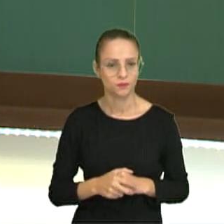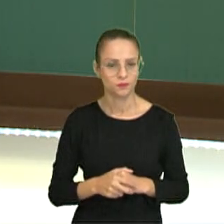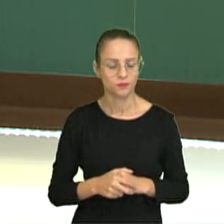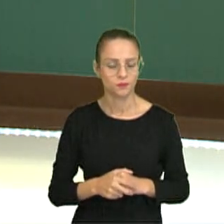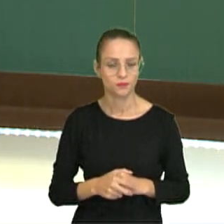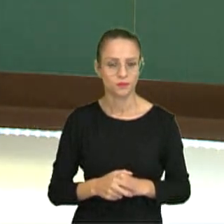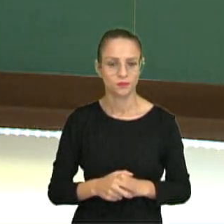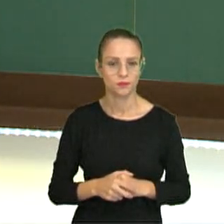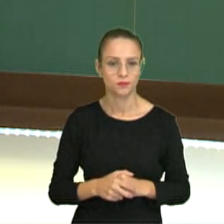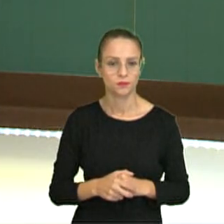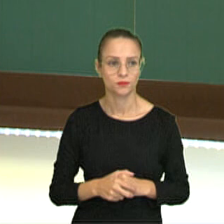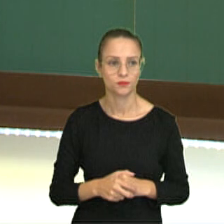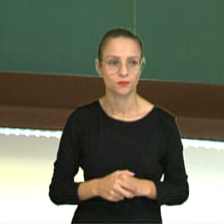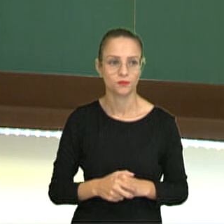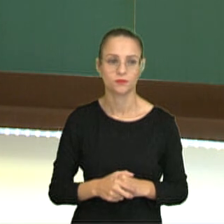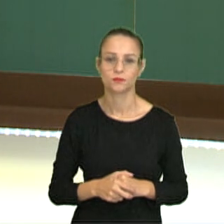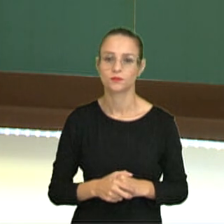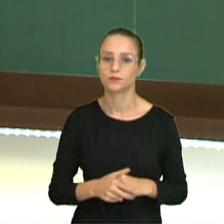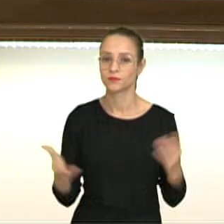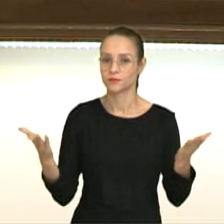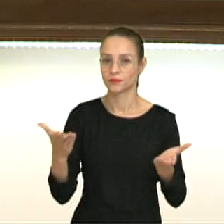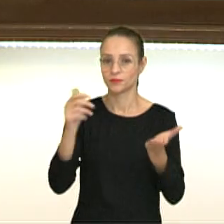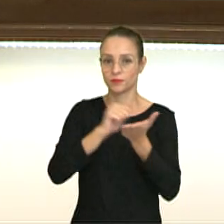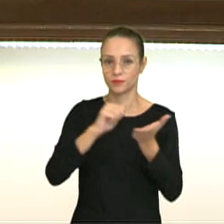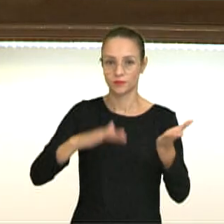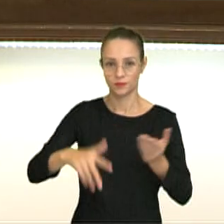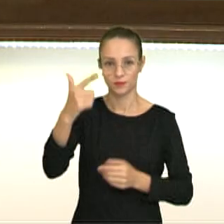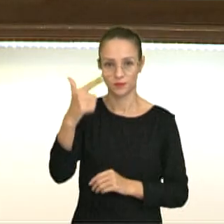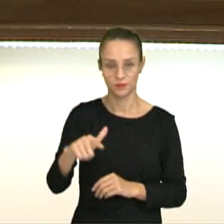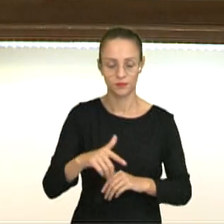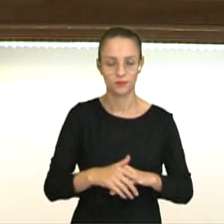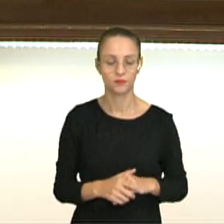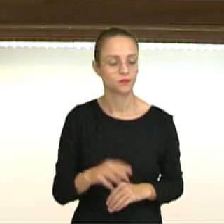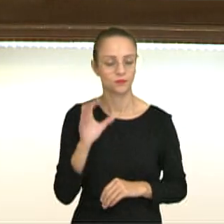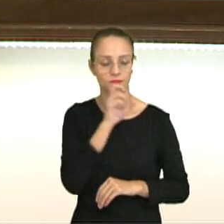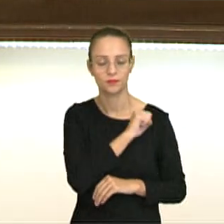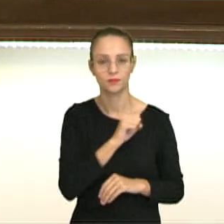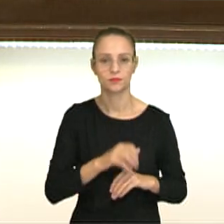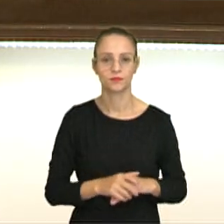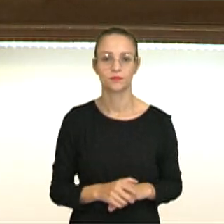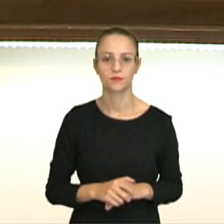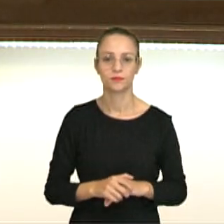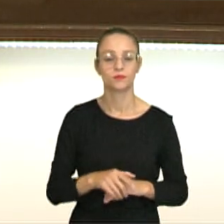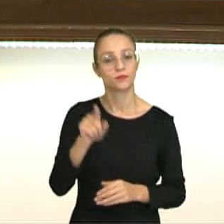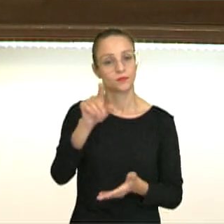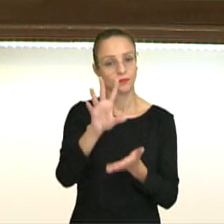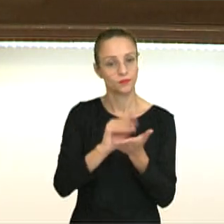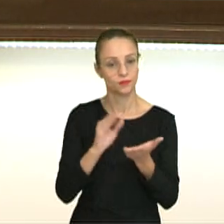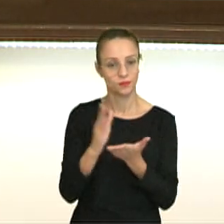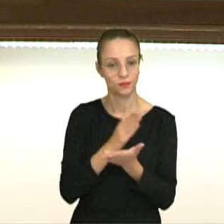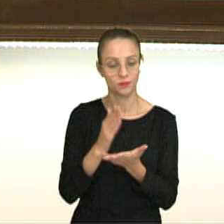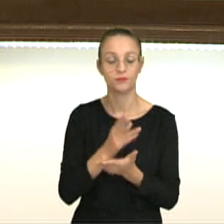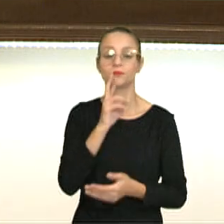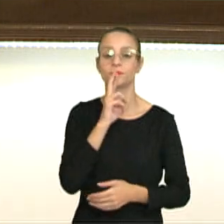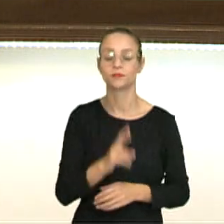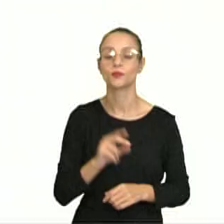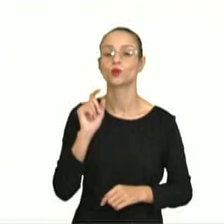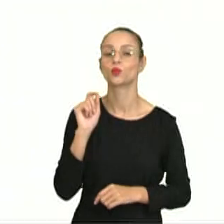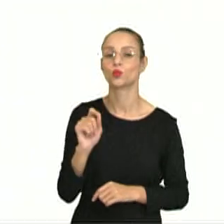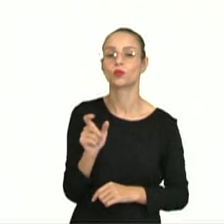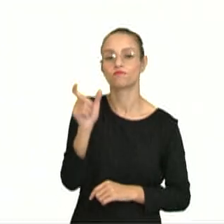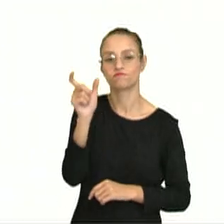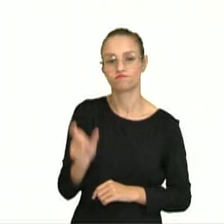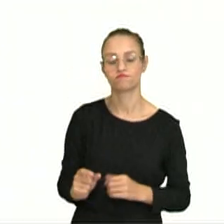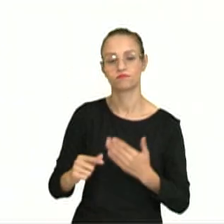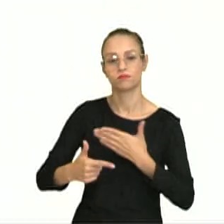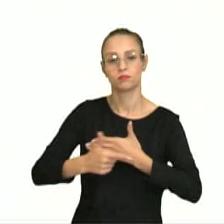também. Então agora vamos para mais uma atividadezinha bem rapidinho. Copie em seu caderno e responda. Qual foi a